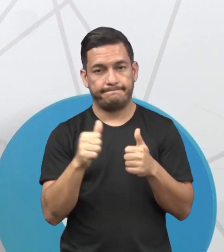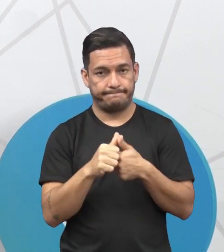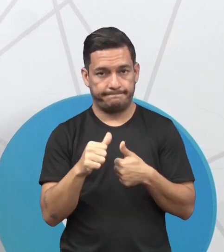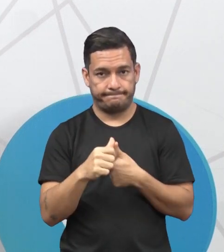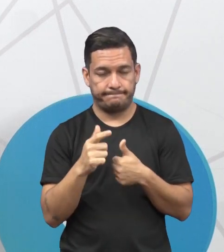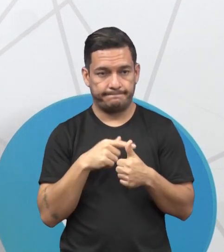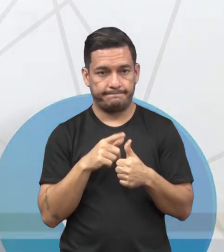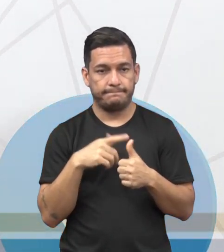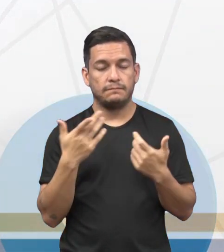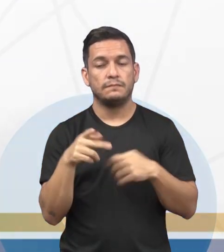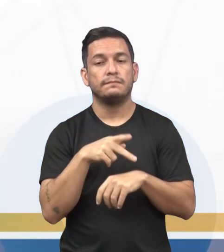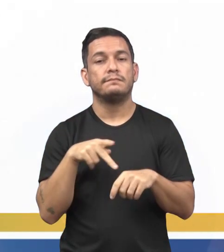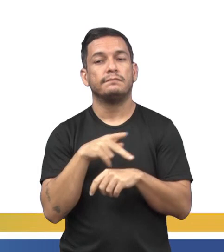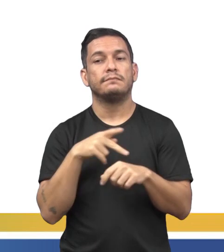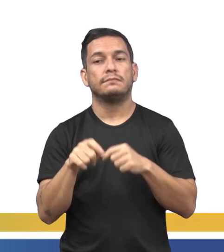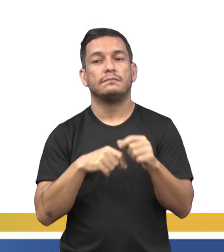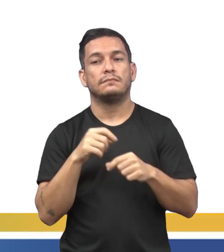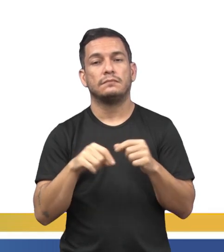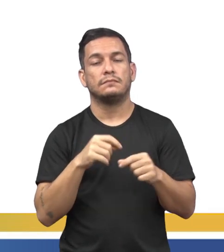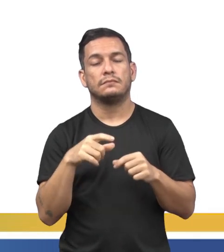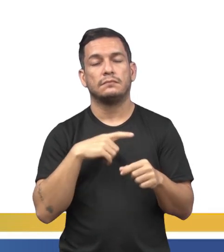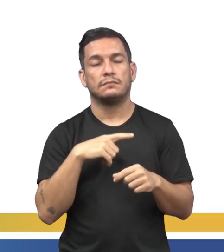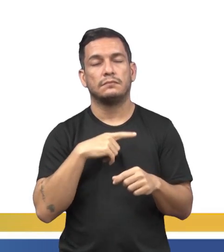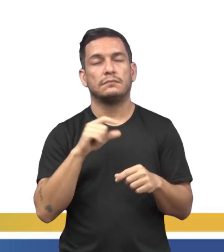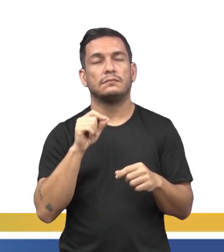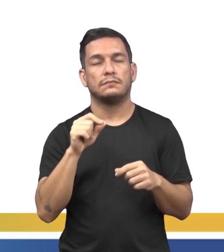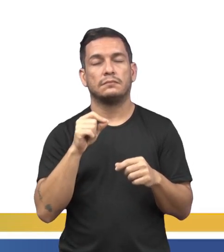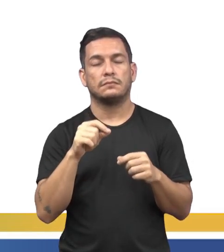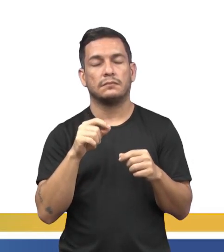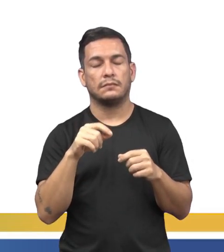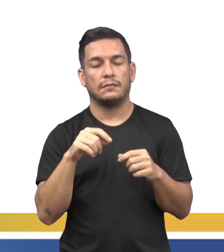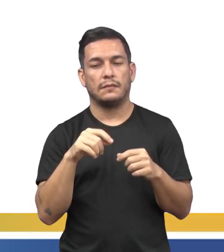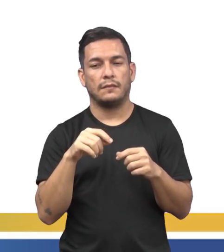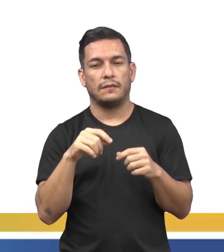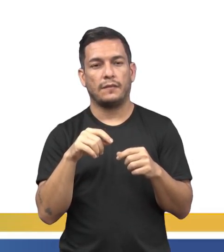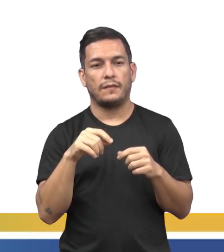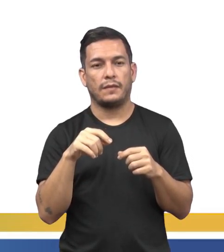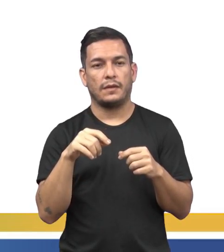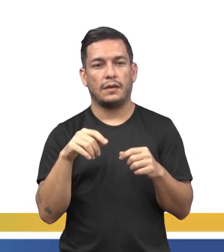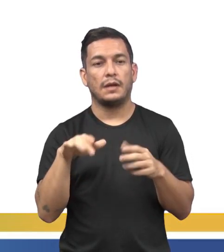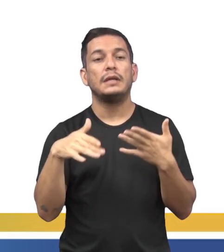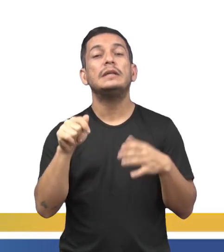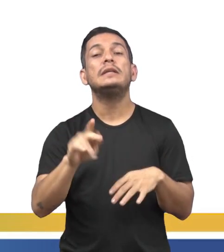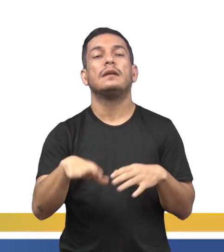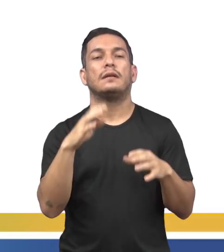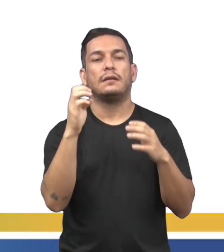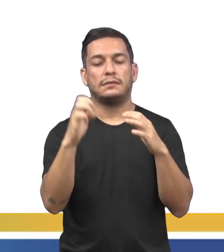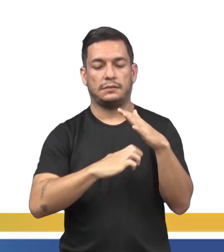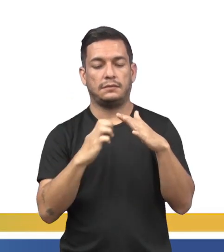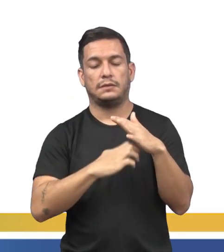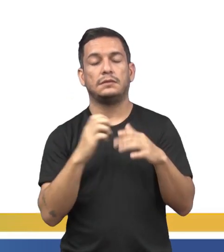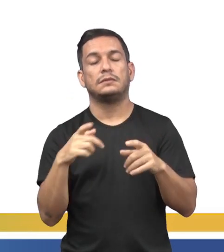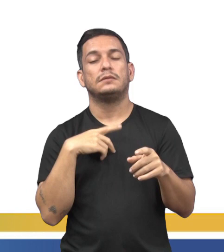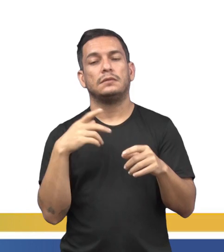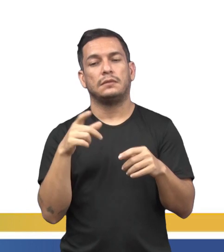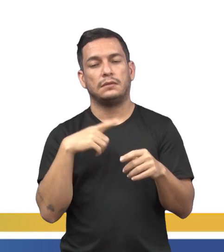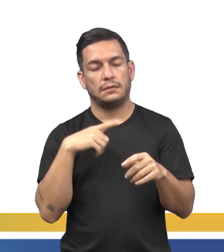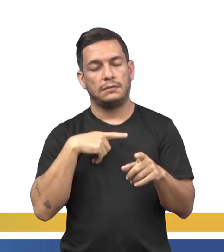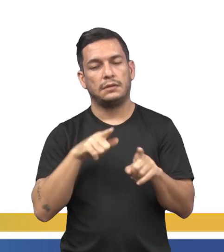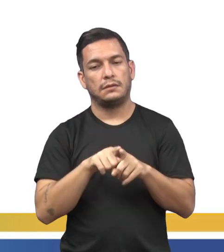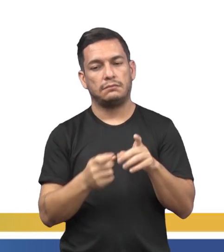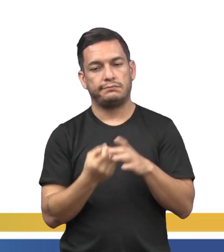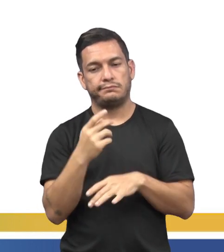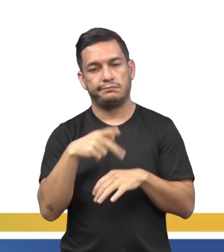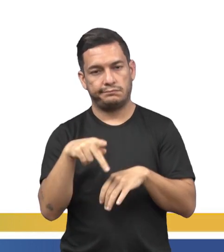ponto, quais são os países detentores das reservas de petróleo? Segundo ponto, quem são as empresas que vão buscar produzir esse